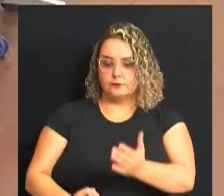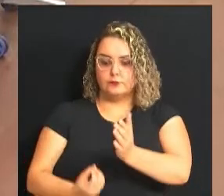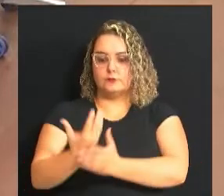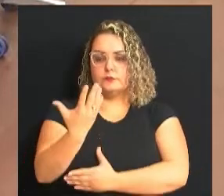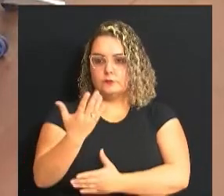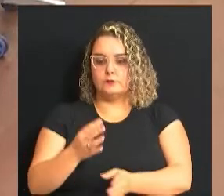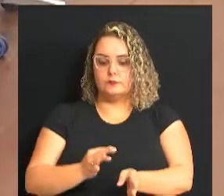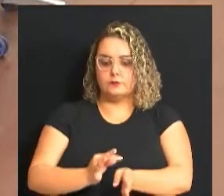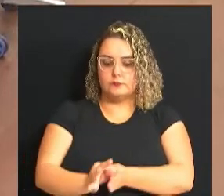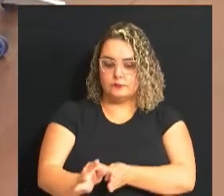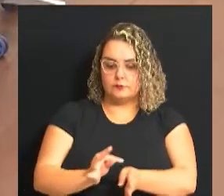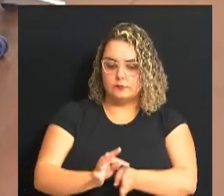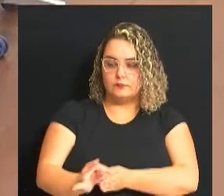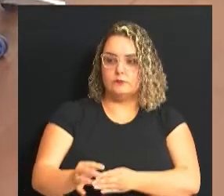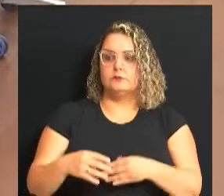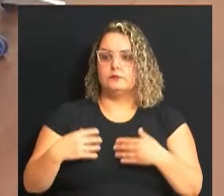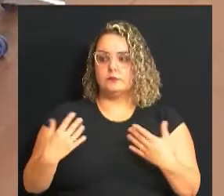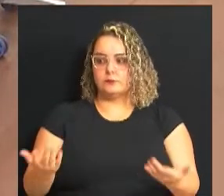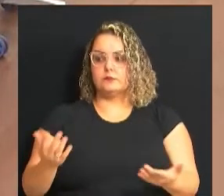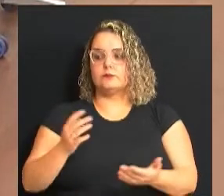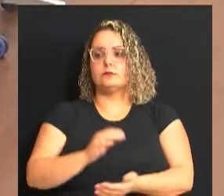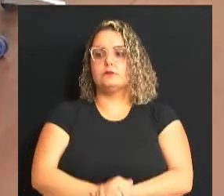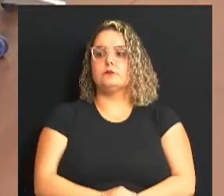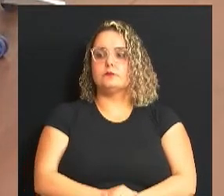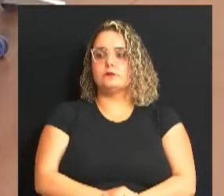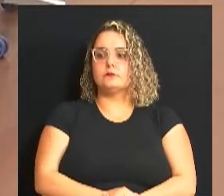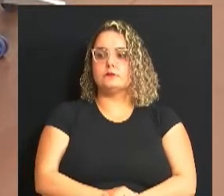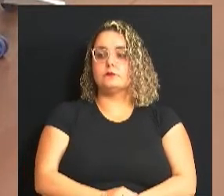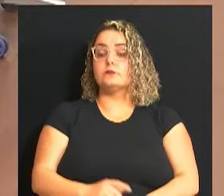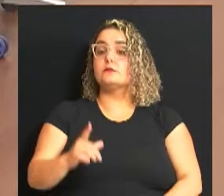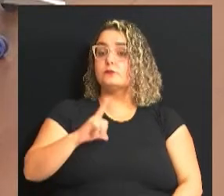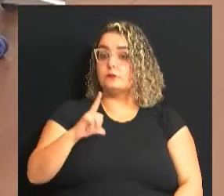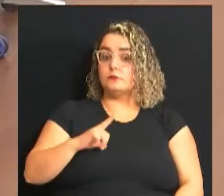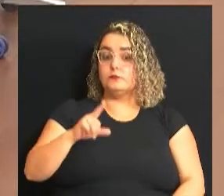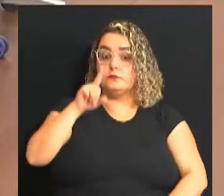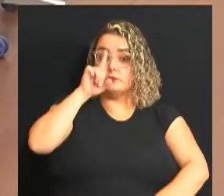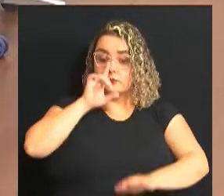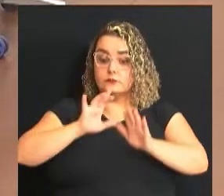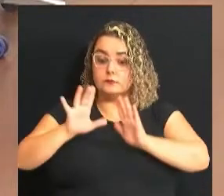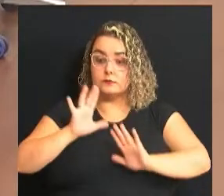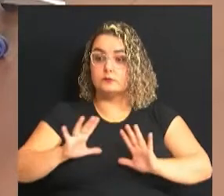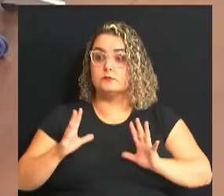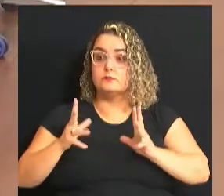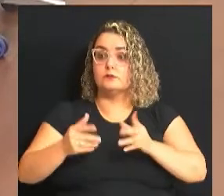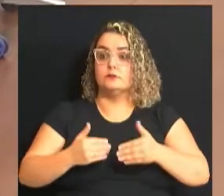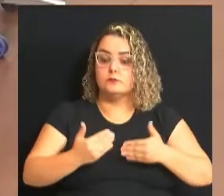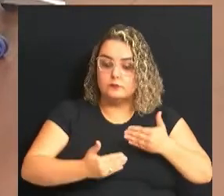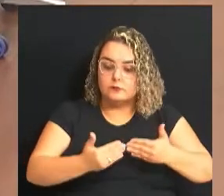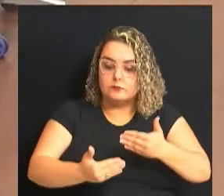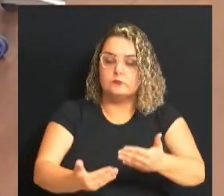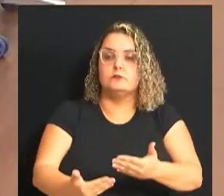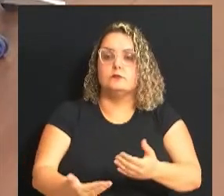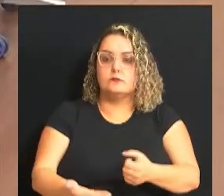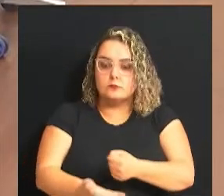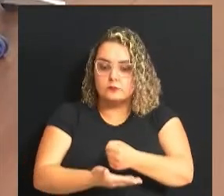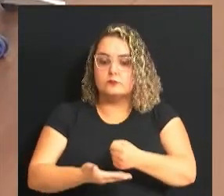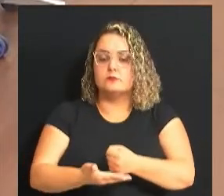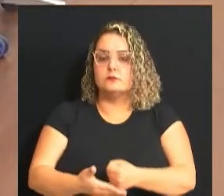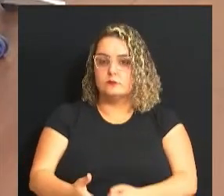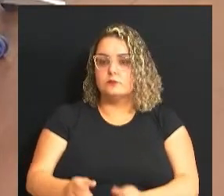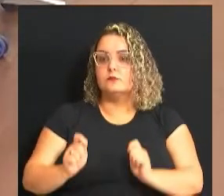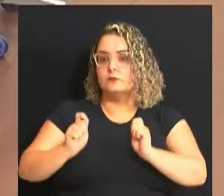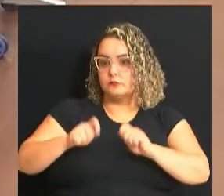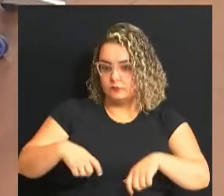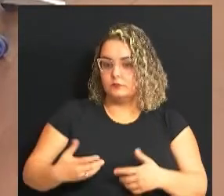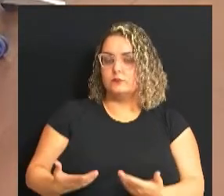Conselho Tutelar, que houve um cuidado com todo o rito e todo o suporte necessário para que isso pudesse